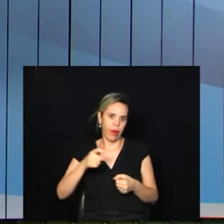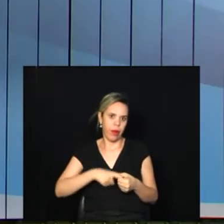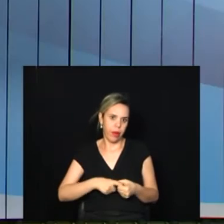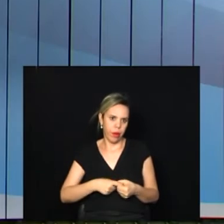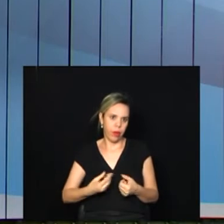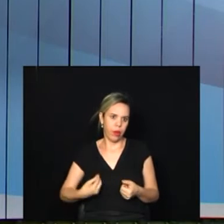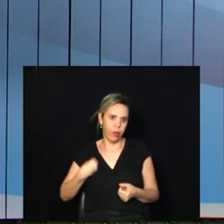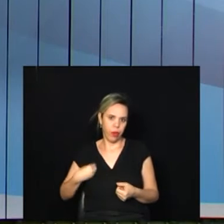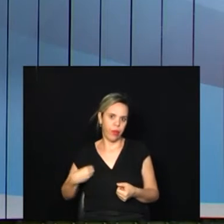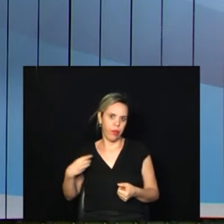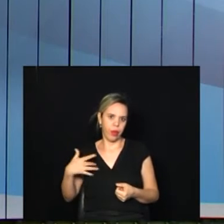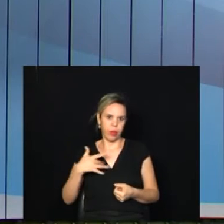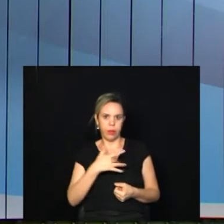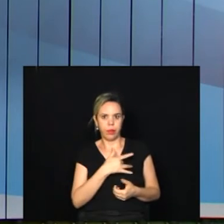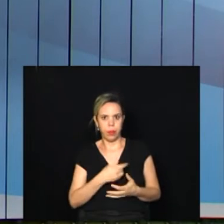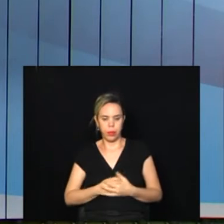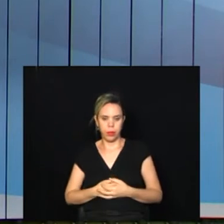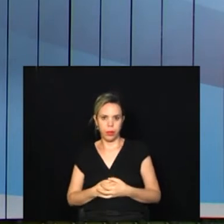uma vida saudável?